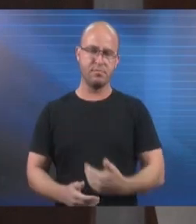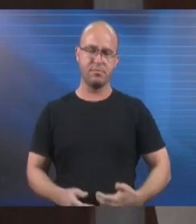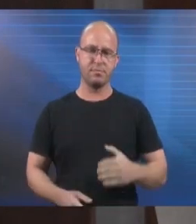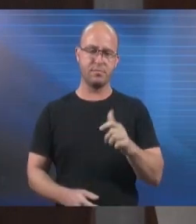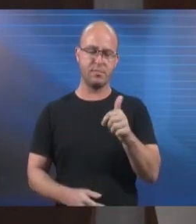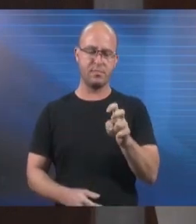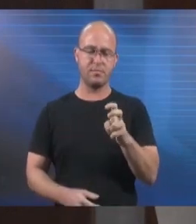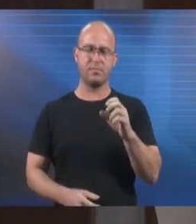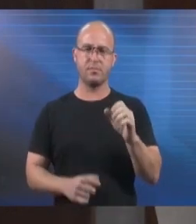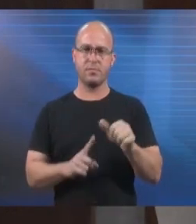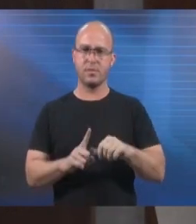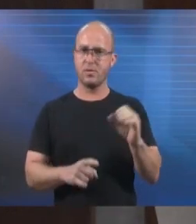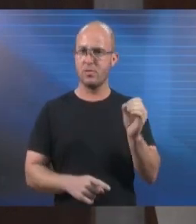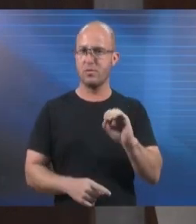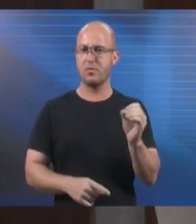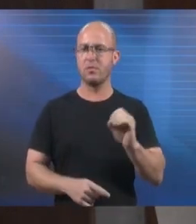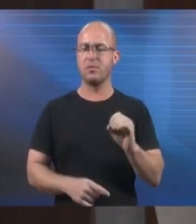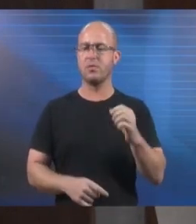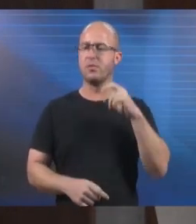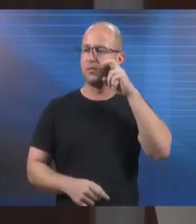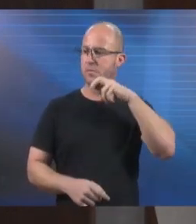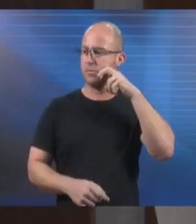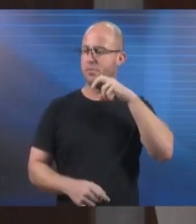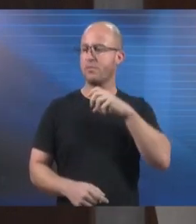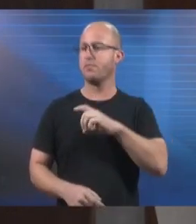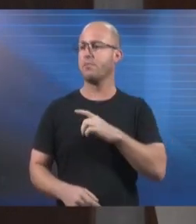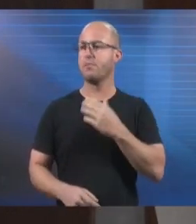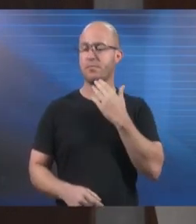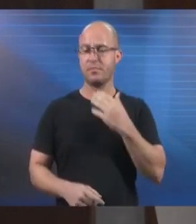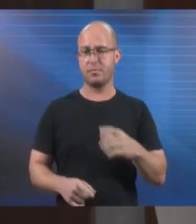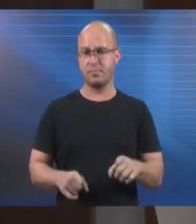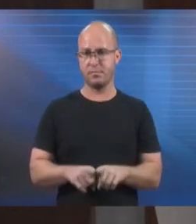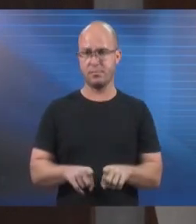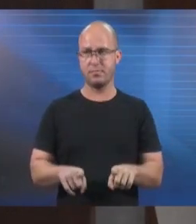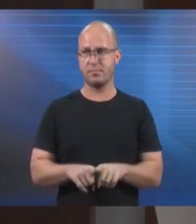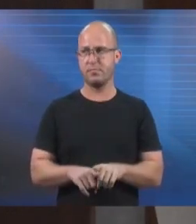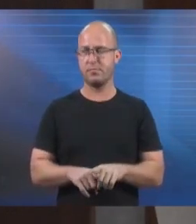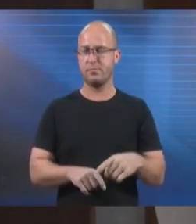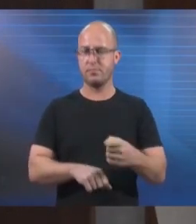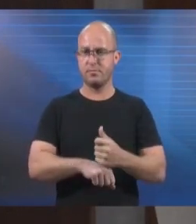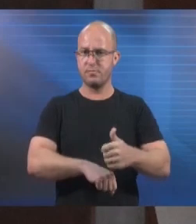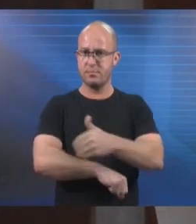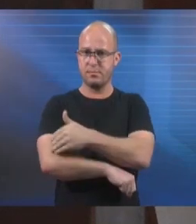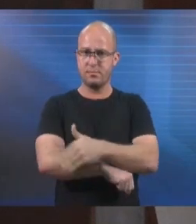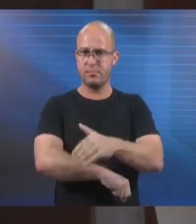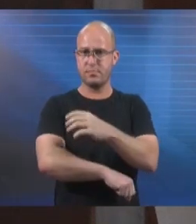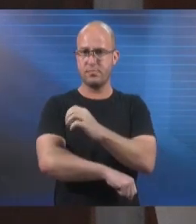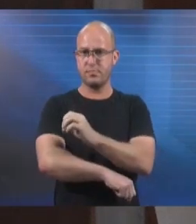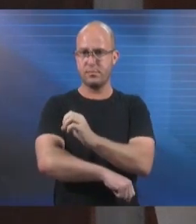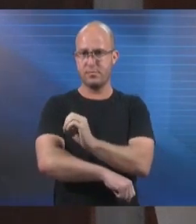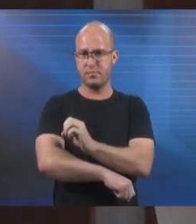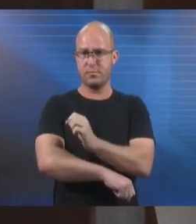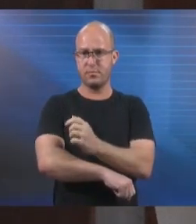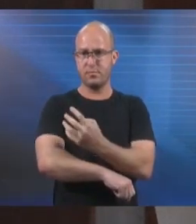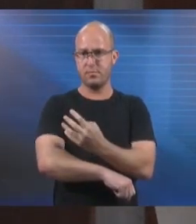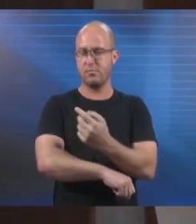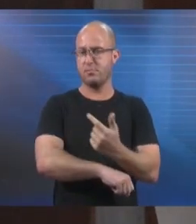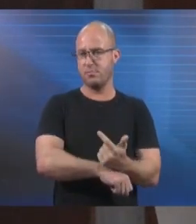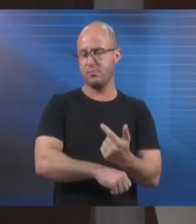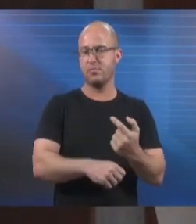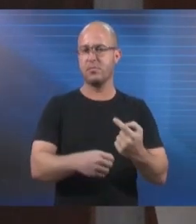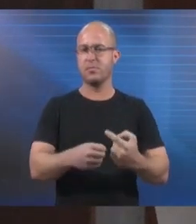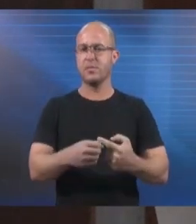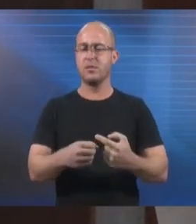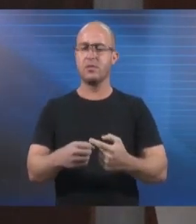outub município de Natal Deputado Cléber requerimento solicitando recapeamento asfalto na rn04 do município de